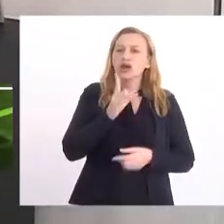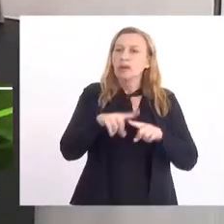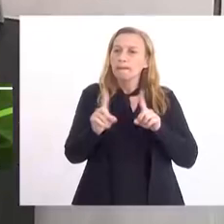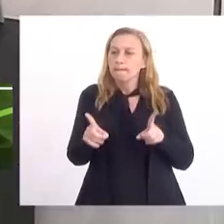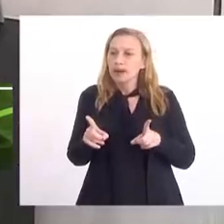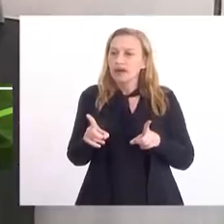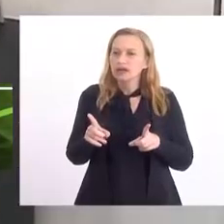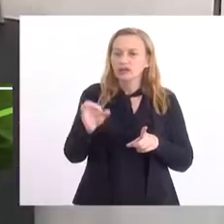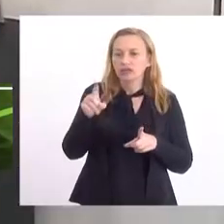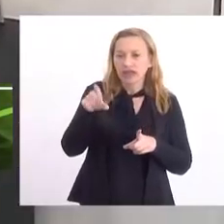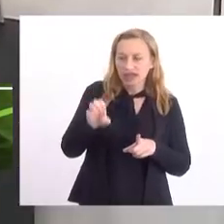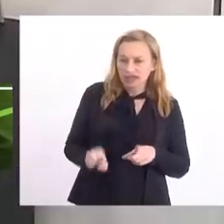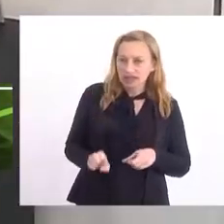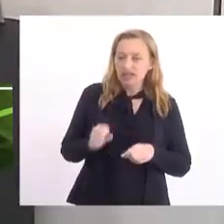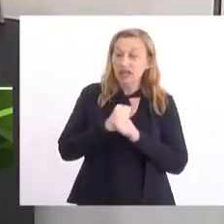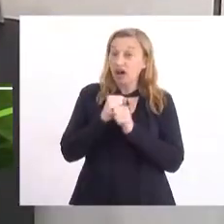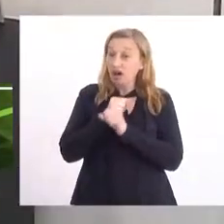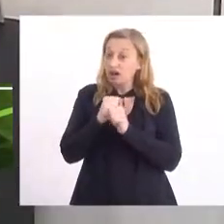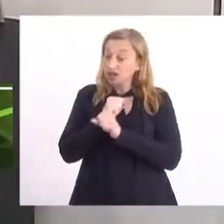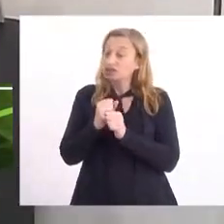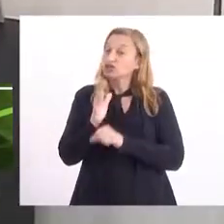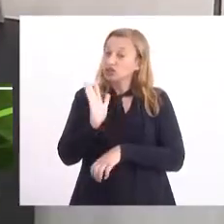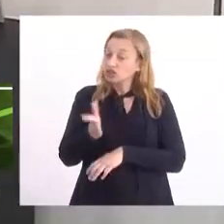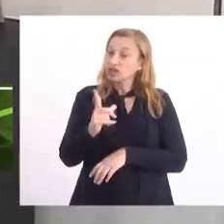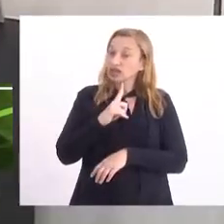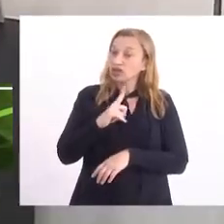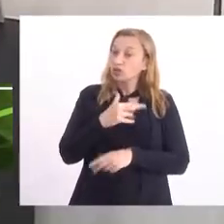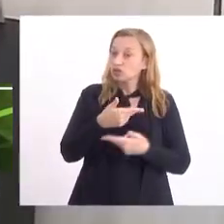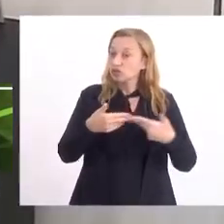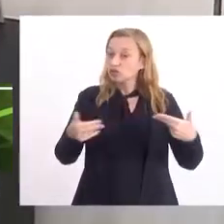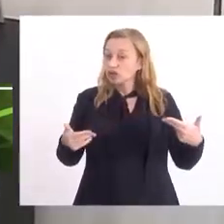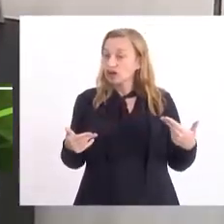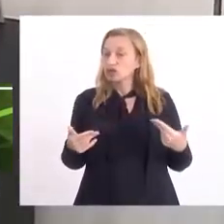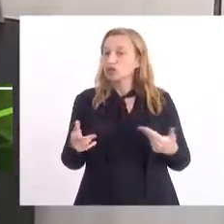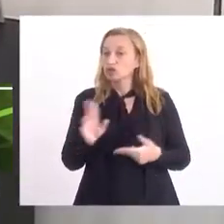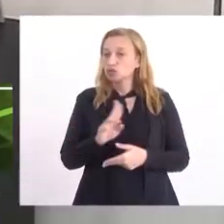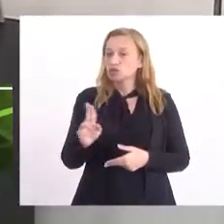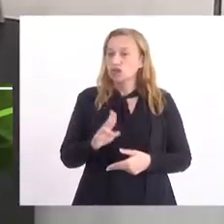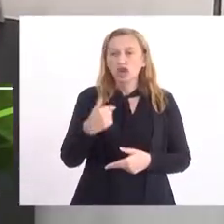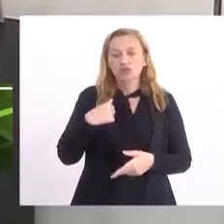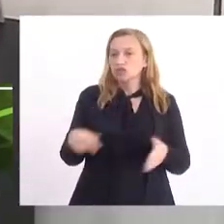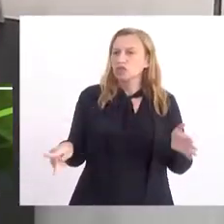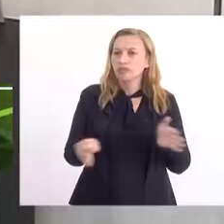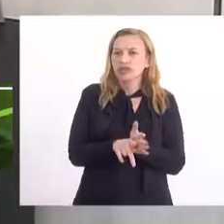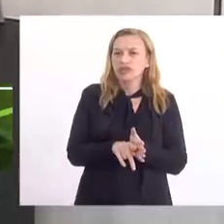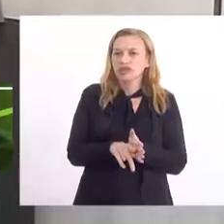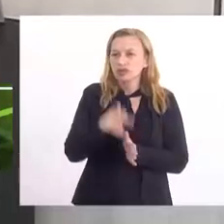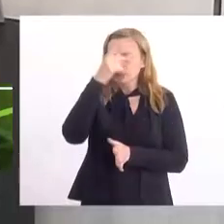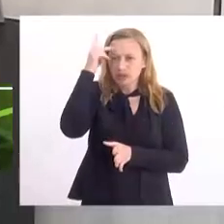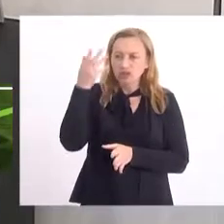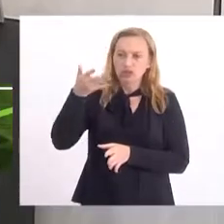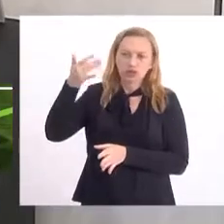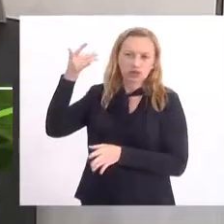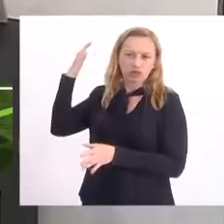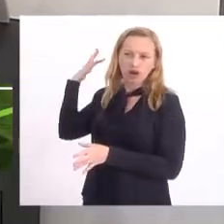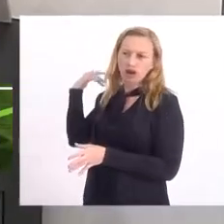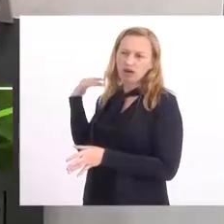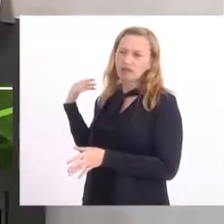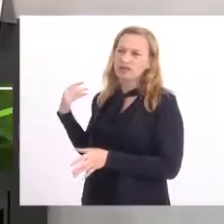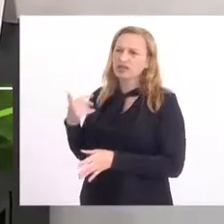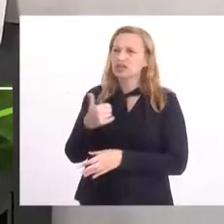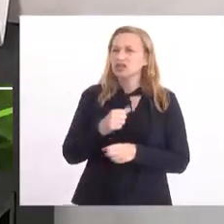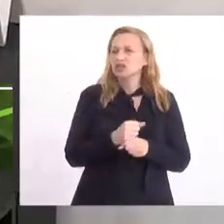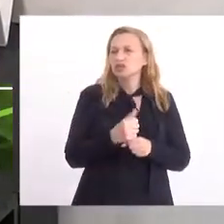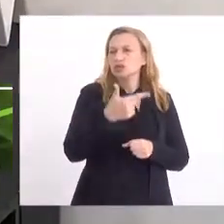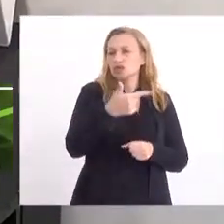já existe há muitos anos, né, com vários nomes, mas eu não faço parte de pessoas que estavam lá desde 94. Mas